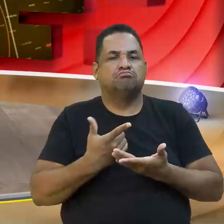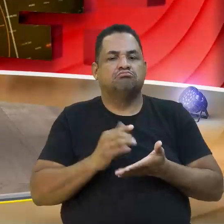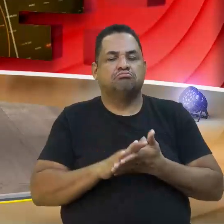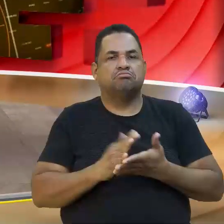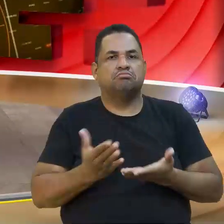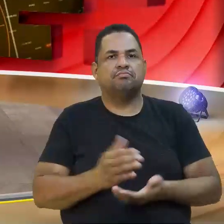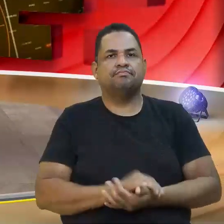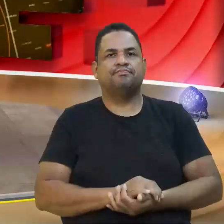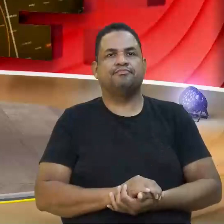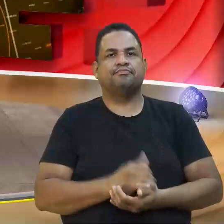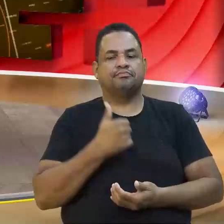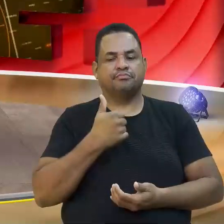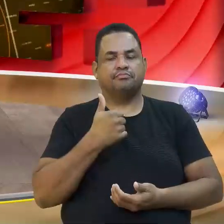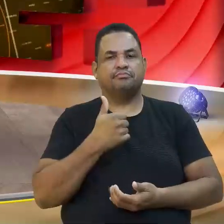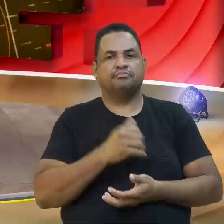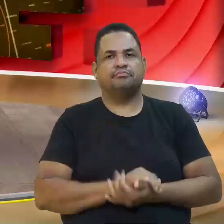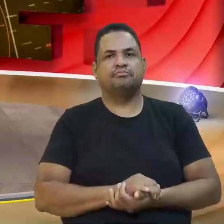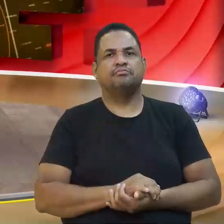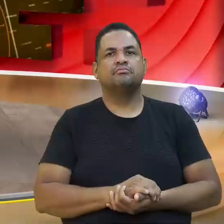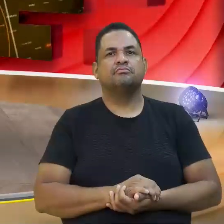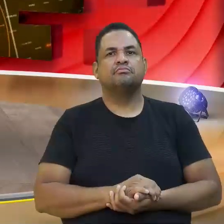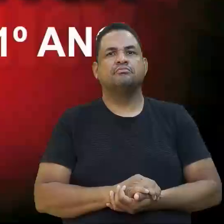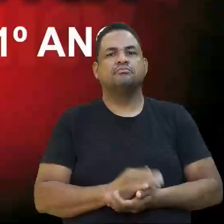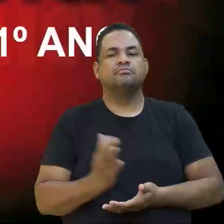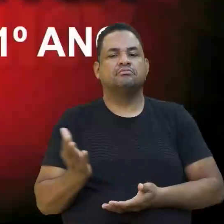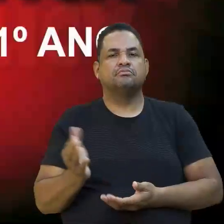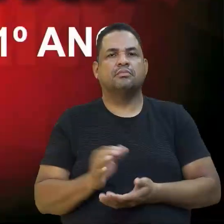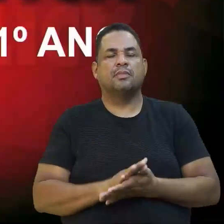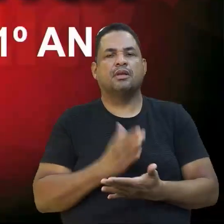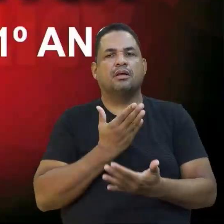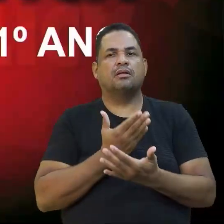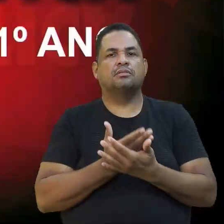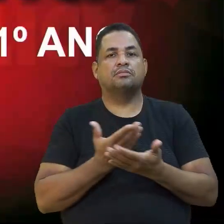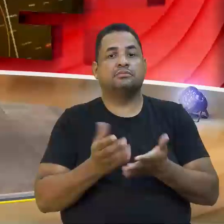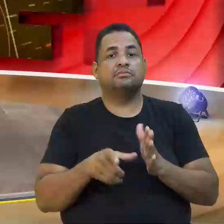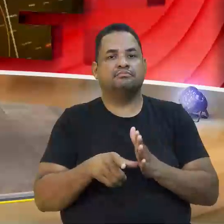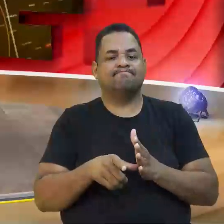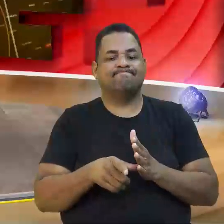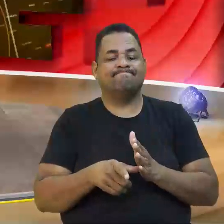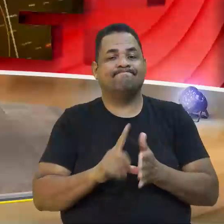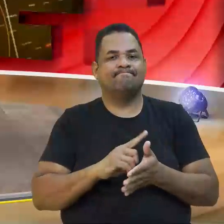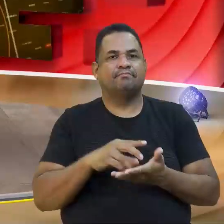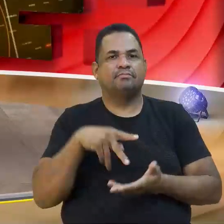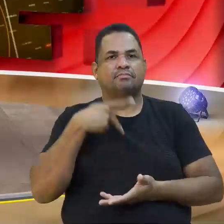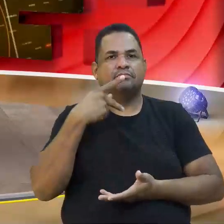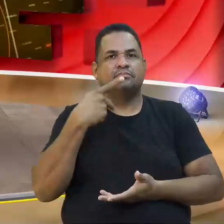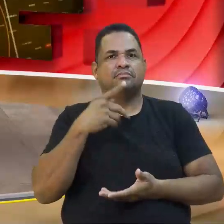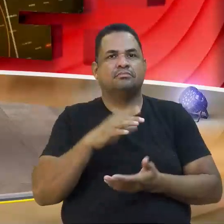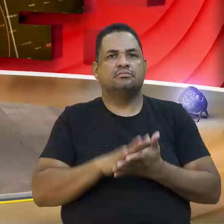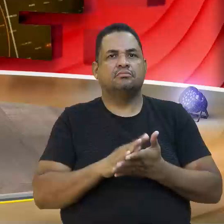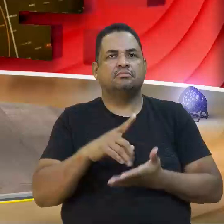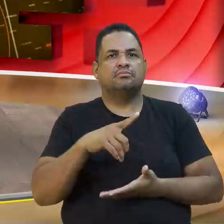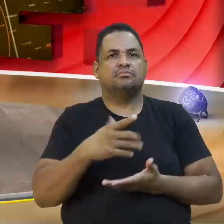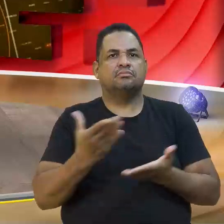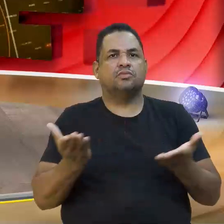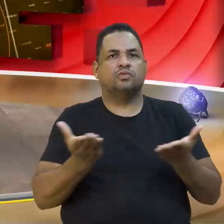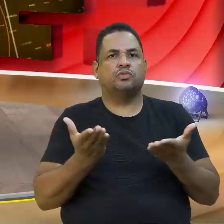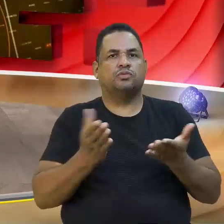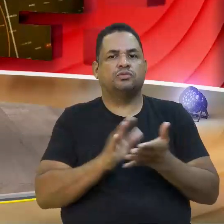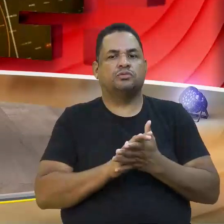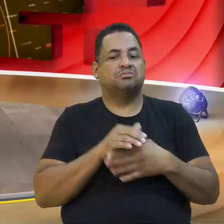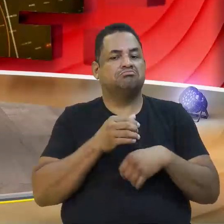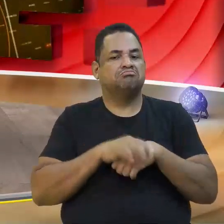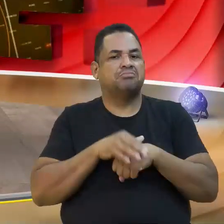certo? Beleza? Então vamos lá? Beleza, vamos lá Aula de então. número 3. Mas antes disso, deixa eu falar aqui mais um pouquinho. A gente hoje dá algumas dicas também,